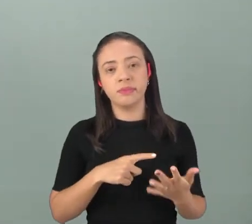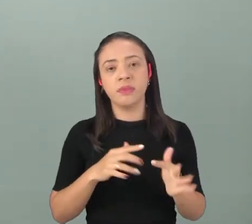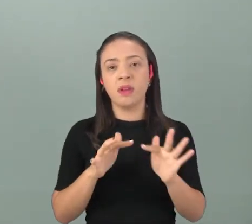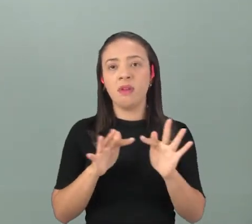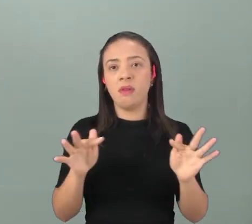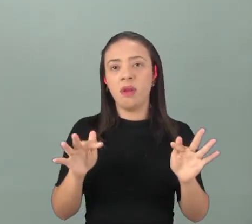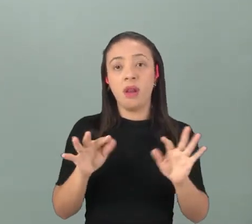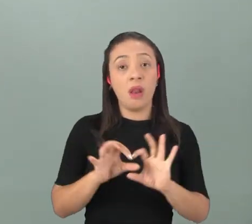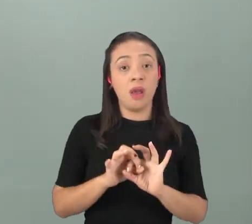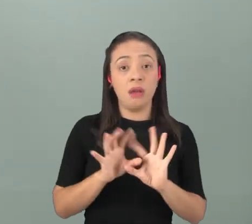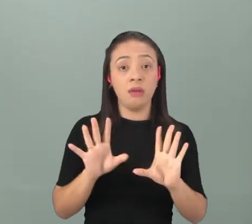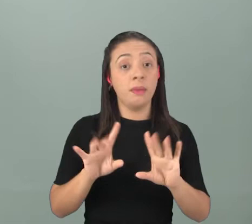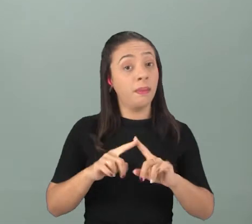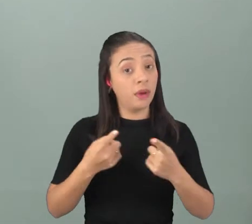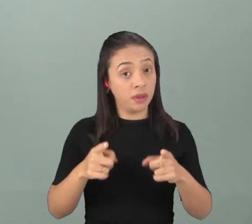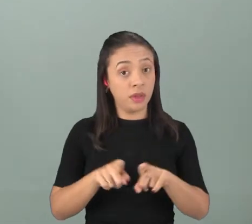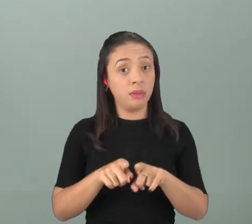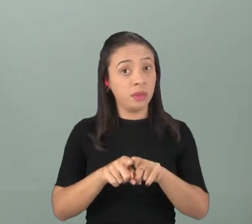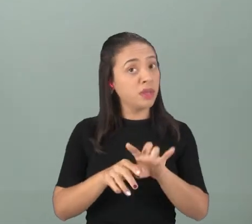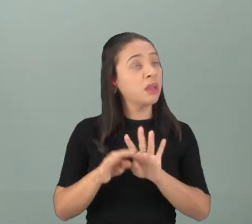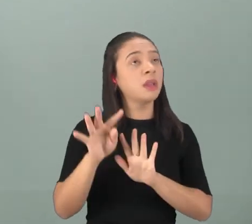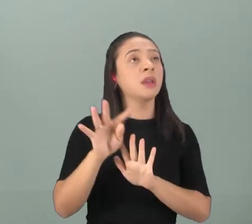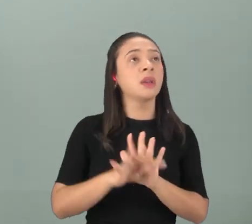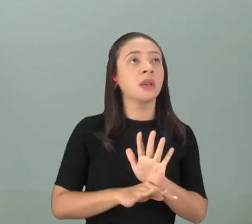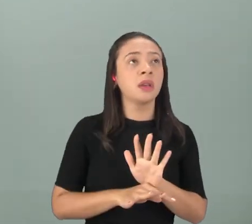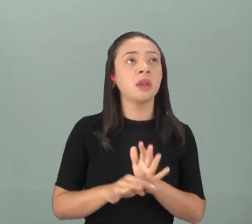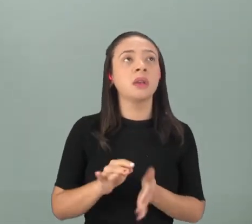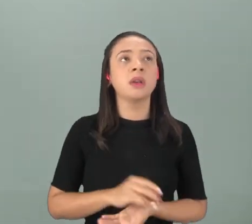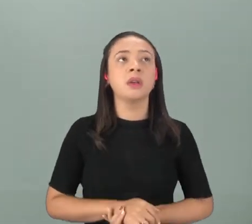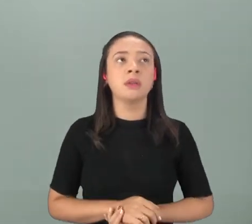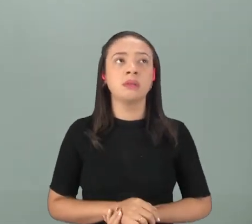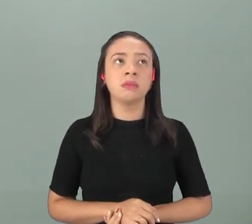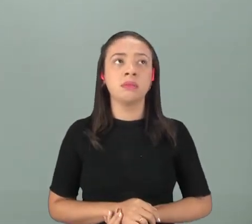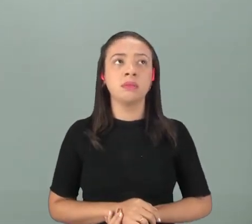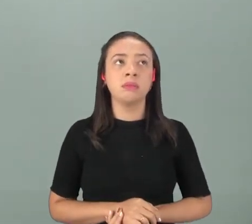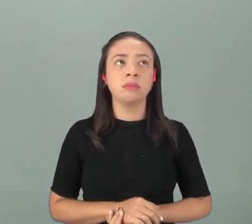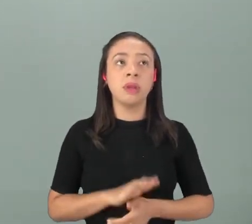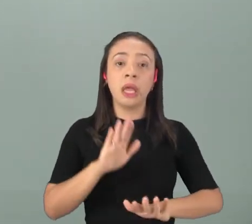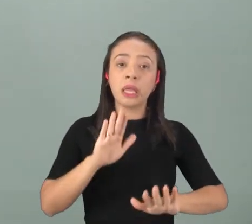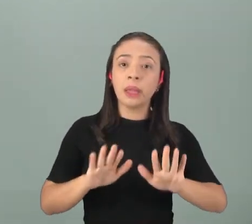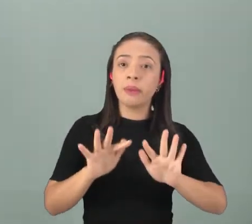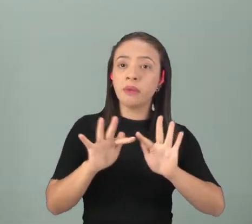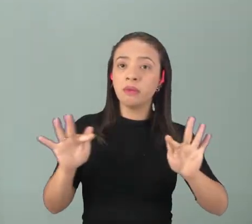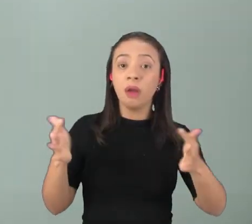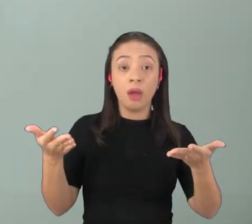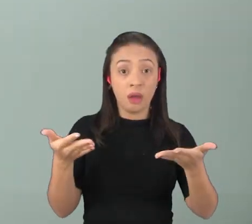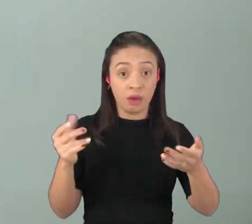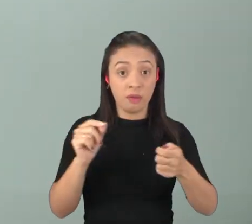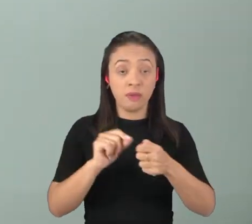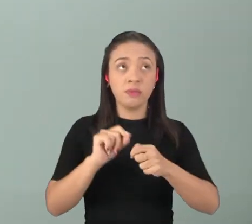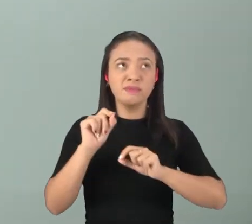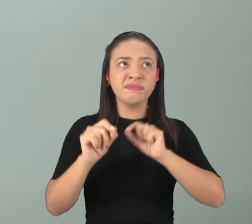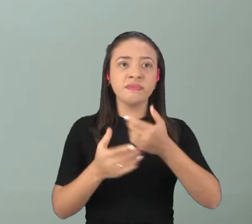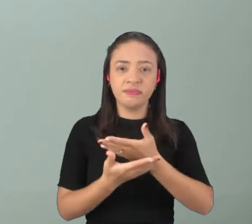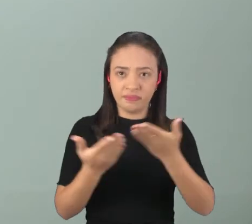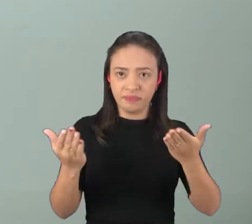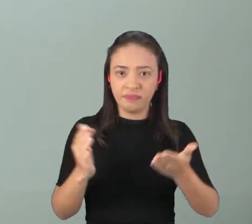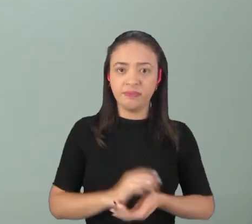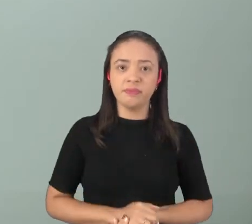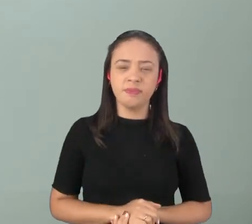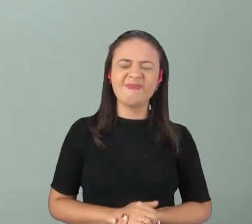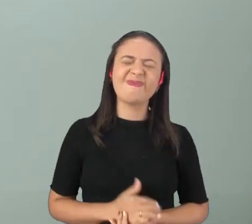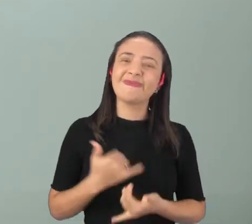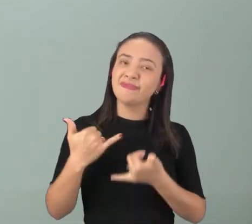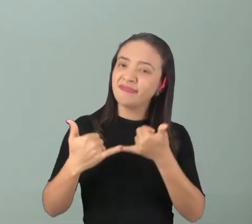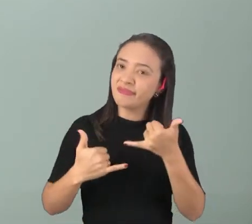mas é claro, a gente trabalha isso em textos, né? A gente vai trabalhando de acordo com as frases. Eu vou fazer com vocês agora um